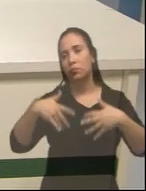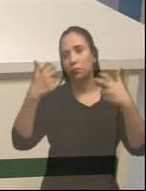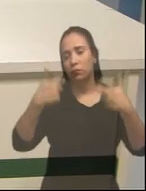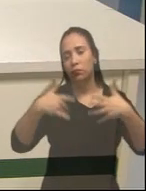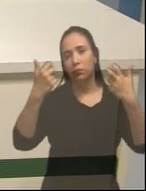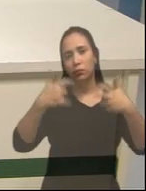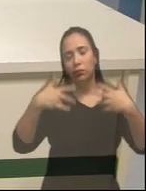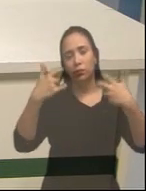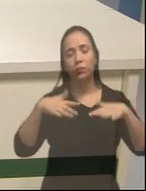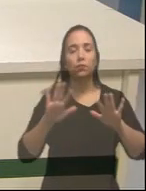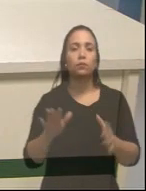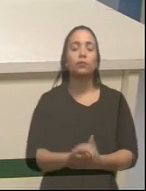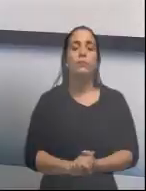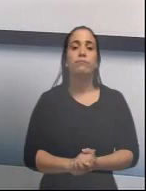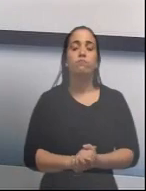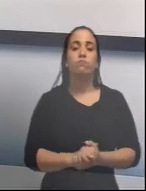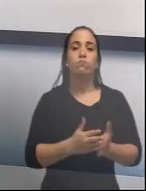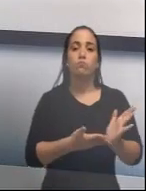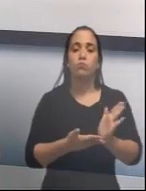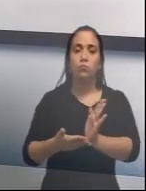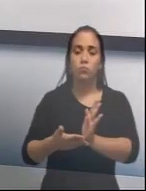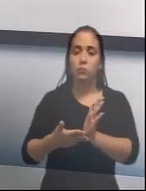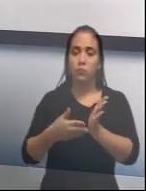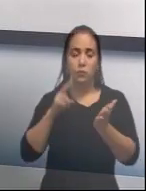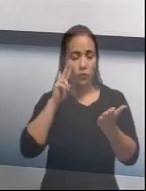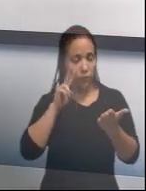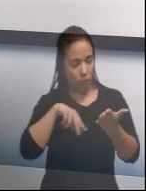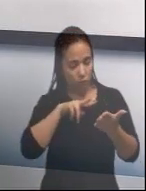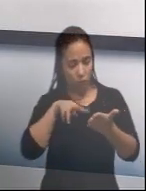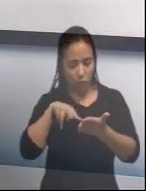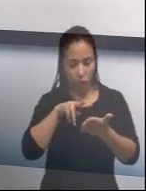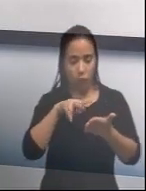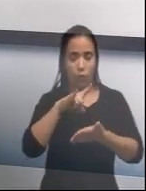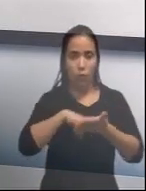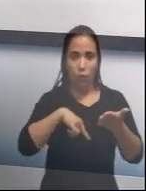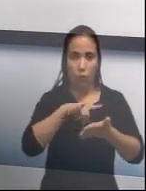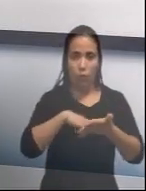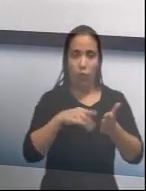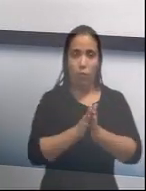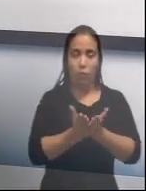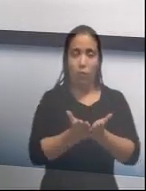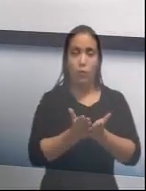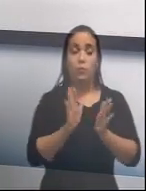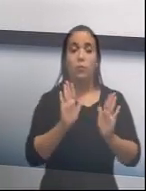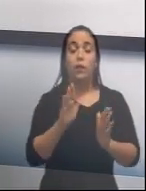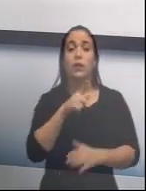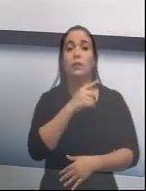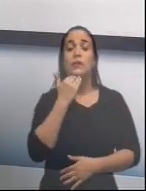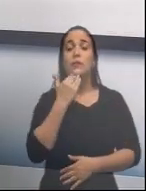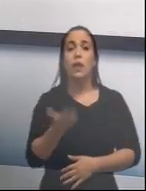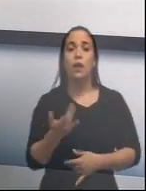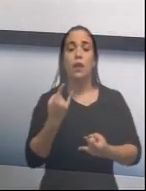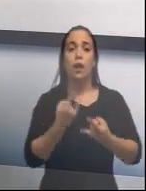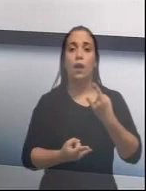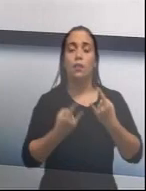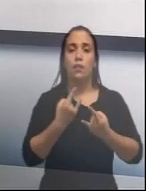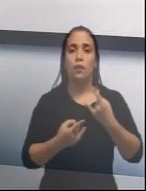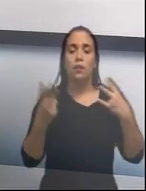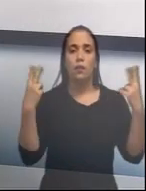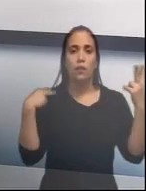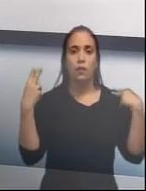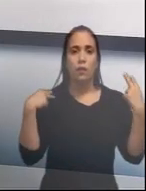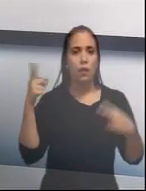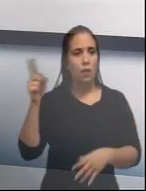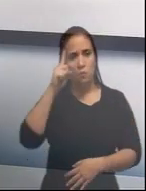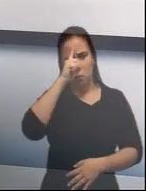essa. Ele deu o documento perfeito, olhou tudo perfeito, mas tinha o fato de ele estar sem a carteira. Imediatamente